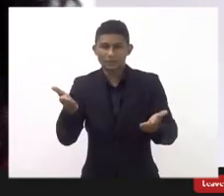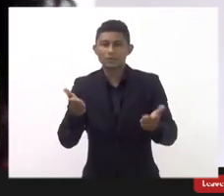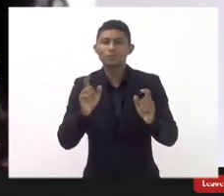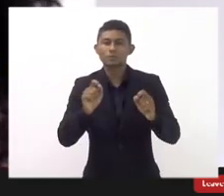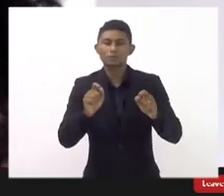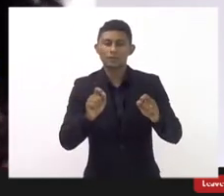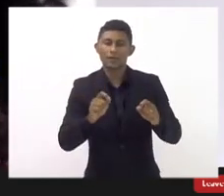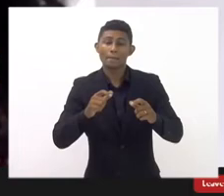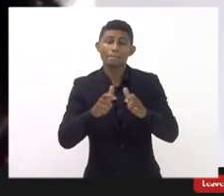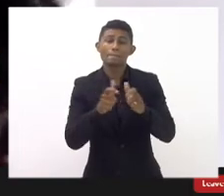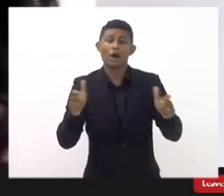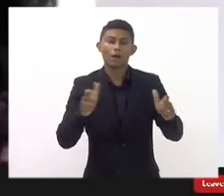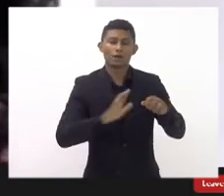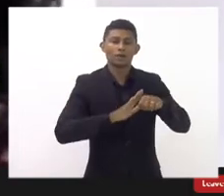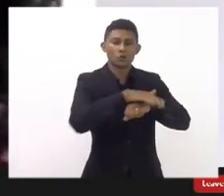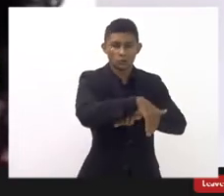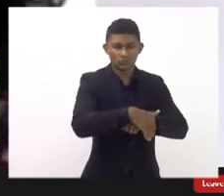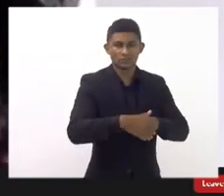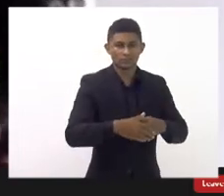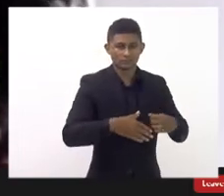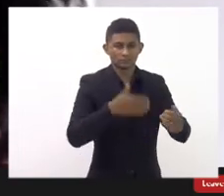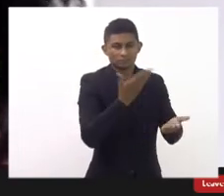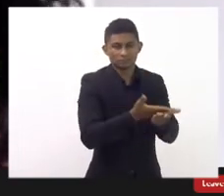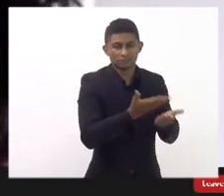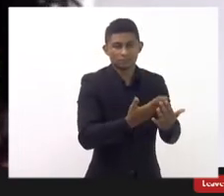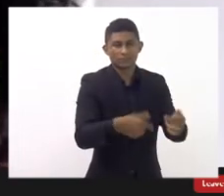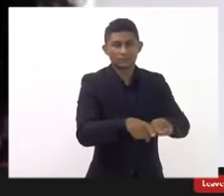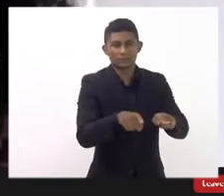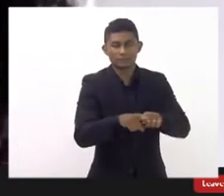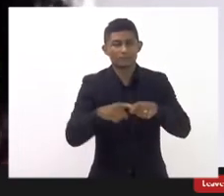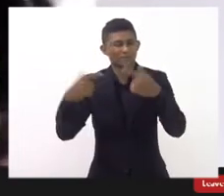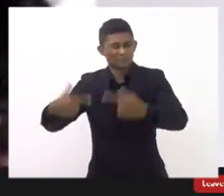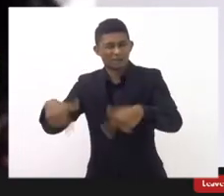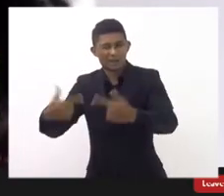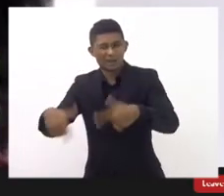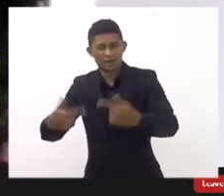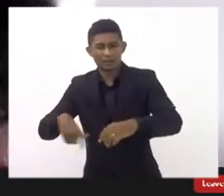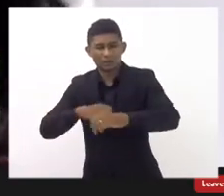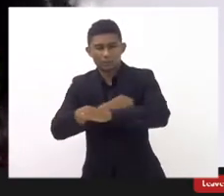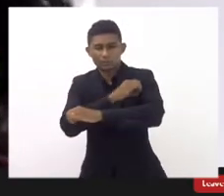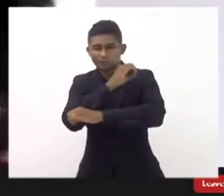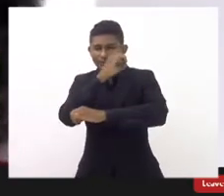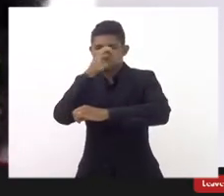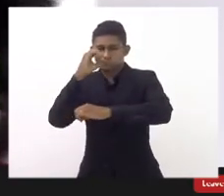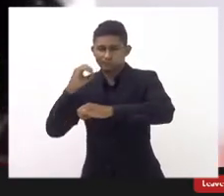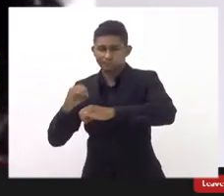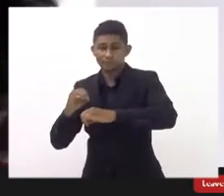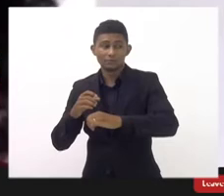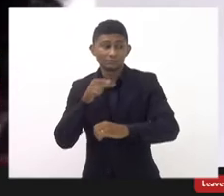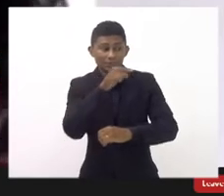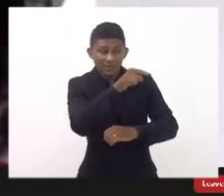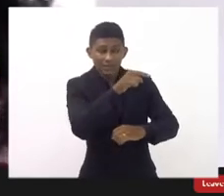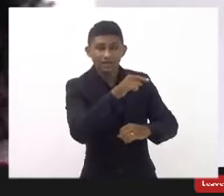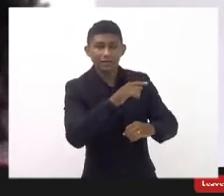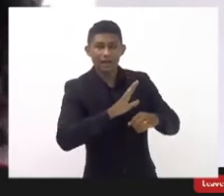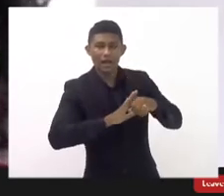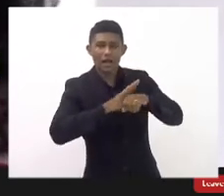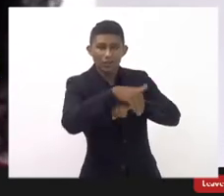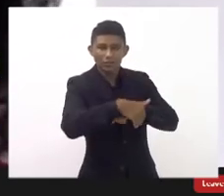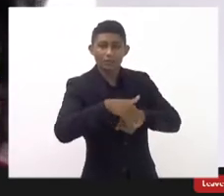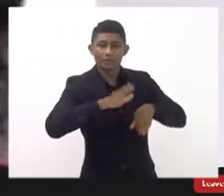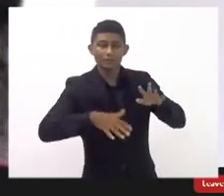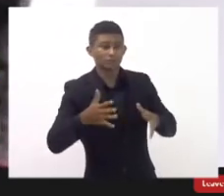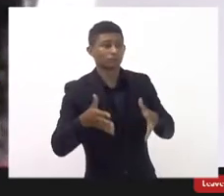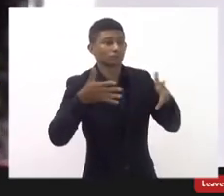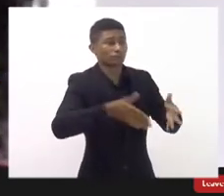noturno, são estudantes em sua maioria trabalhadores, são estudantes que já chegam, né, no campus, já chegam